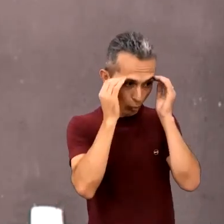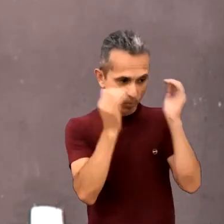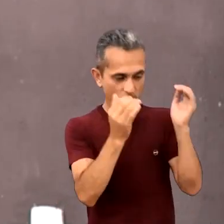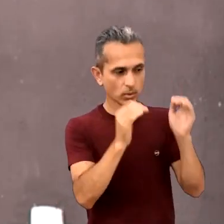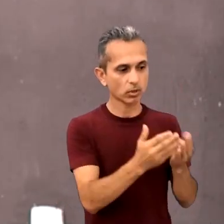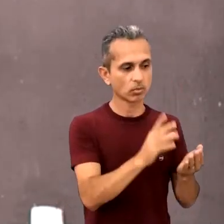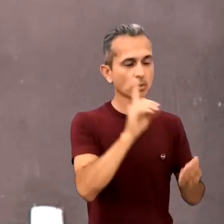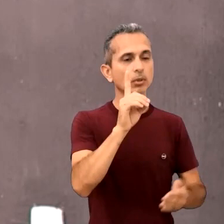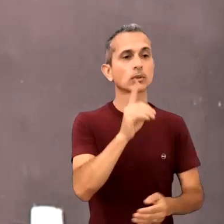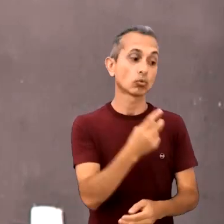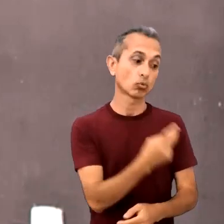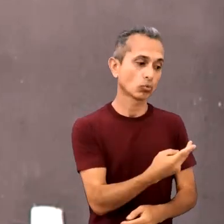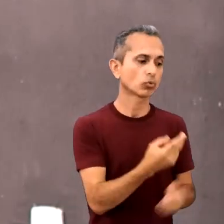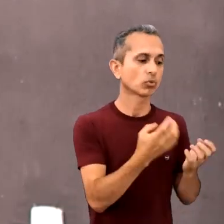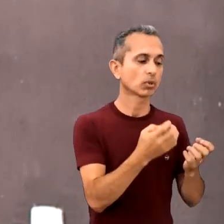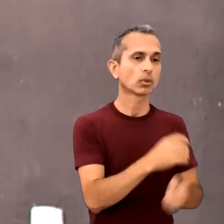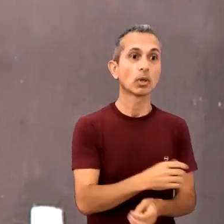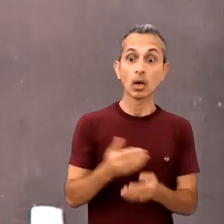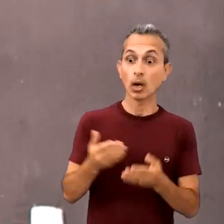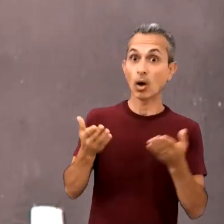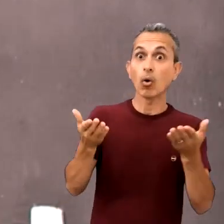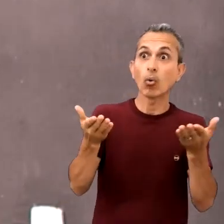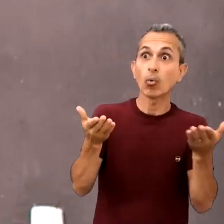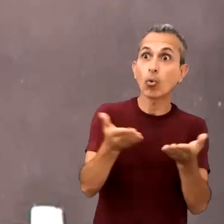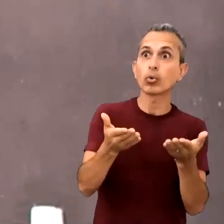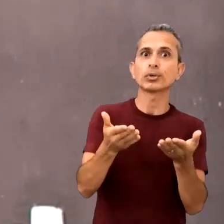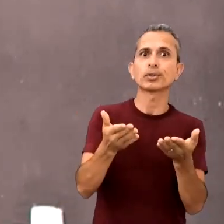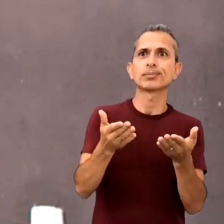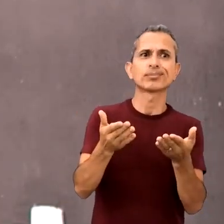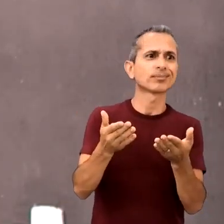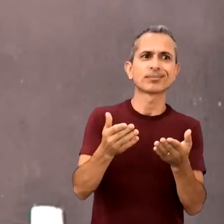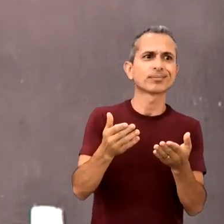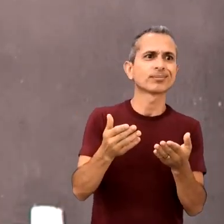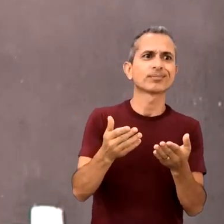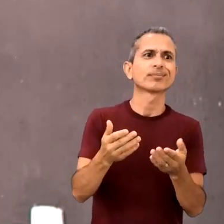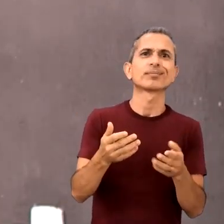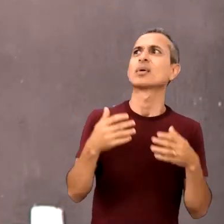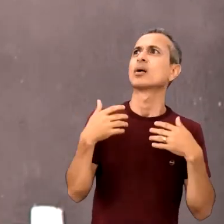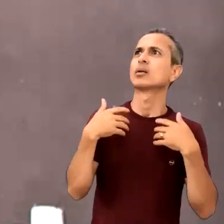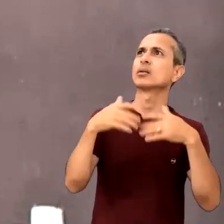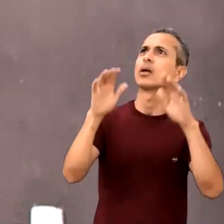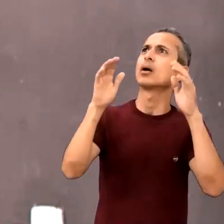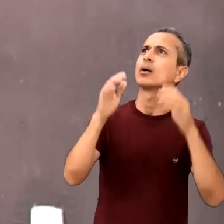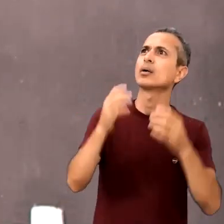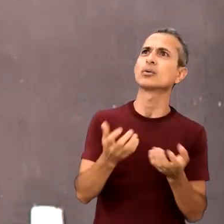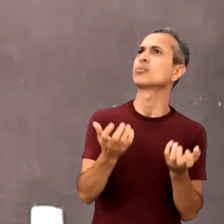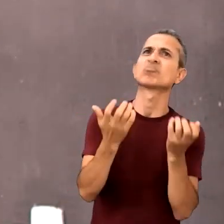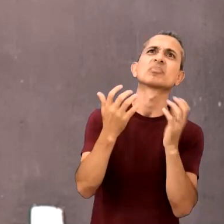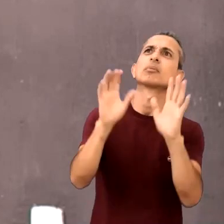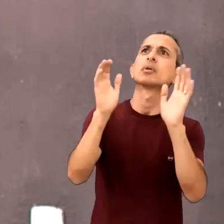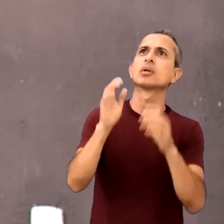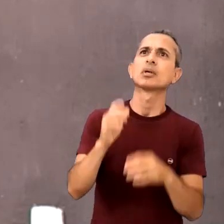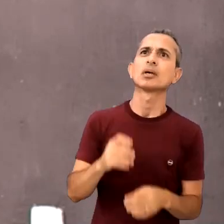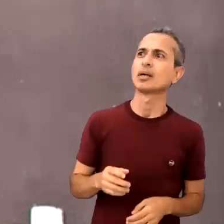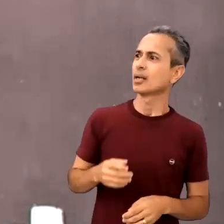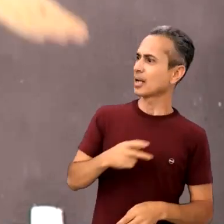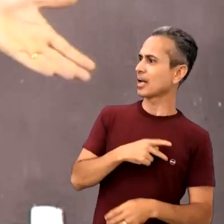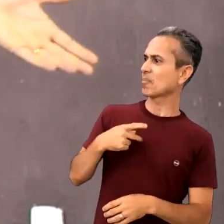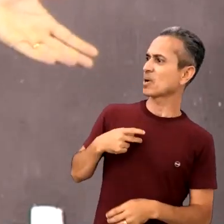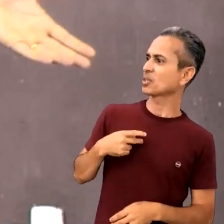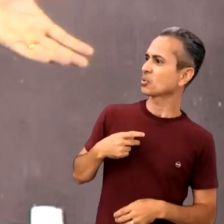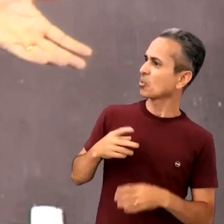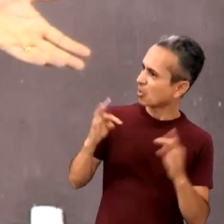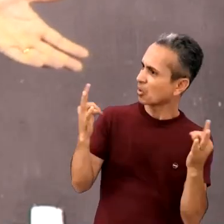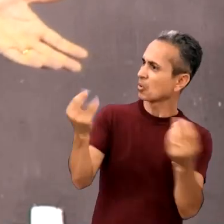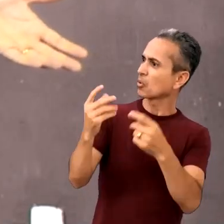obediência à palavra de Deus. Mas hoje o povo não liga mais não. Ah, pastor, mas todo mundo viaja. Problema de todo mundo,